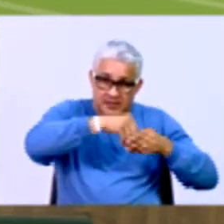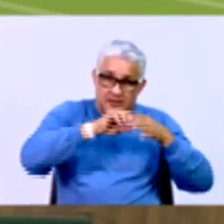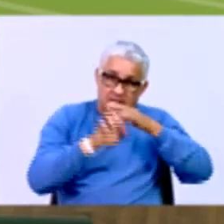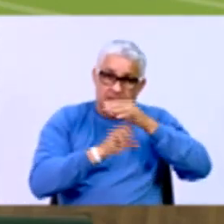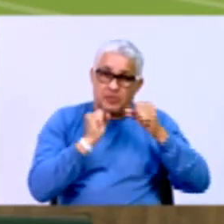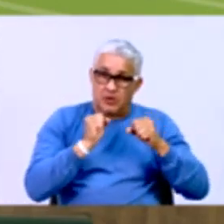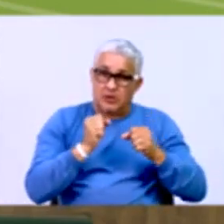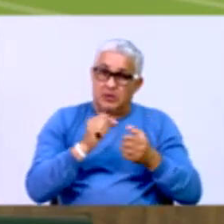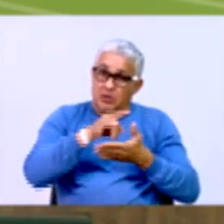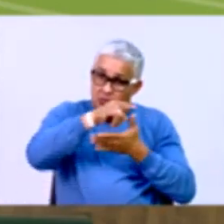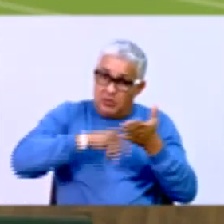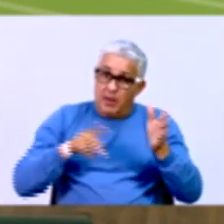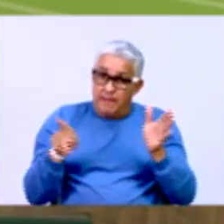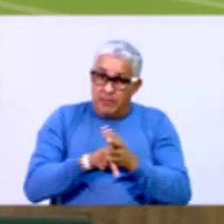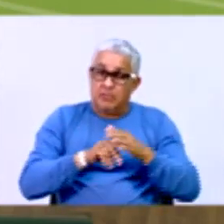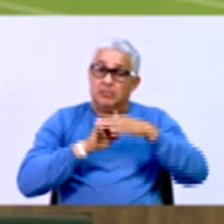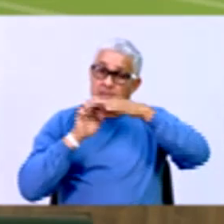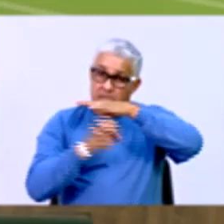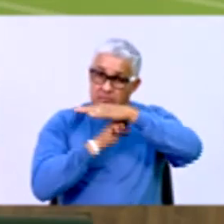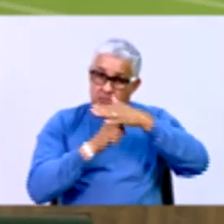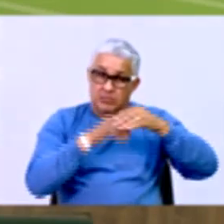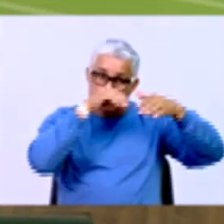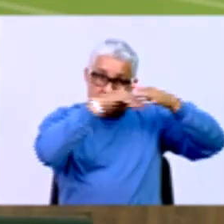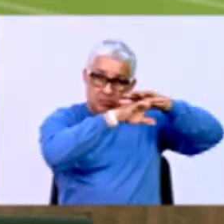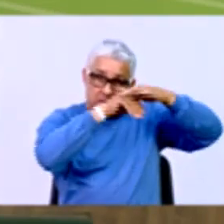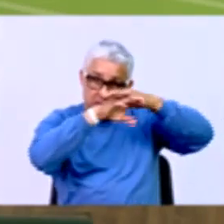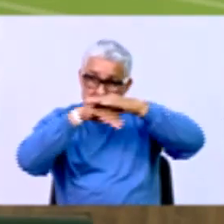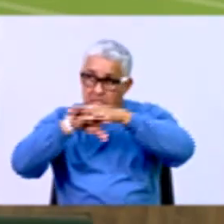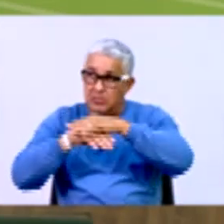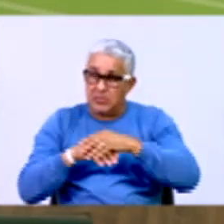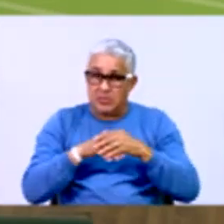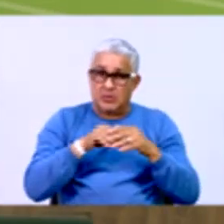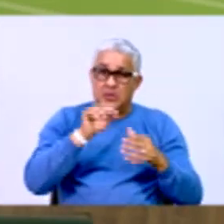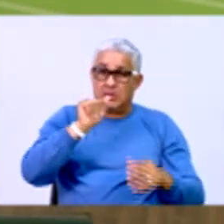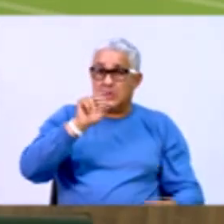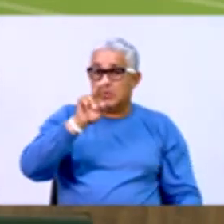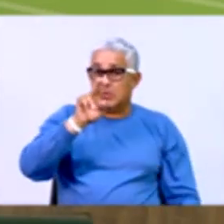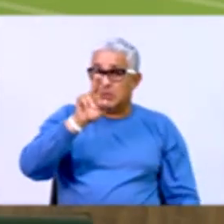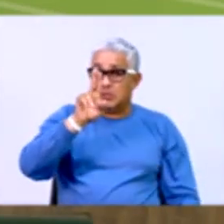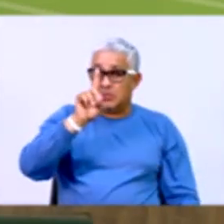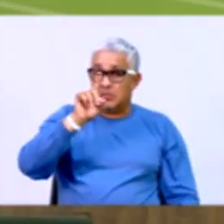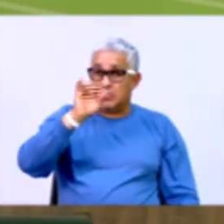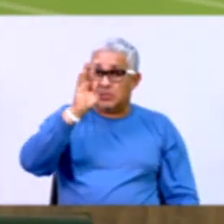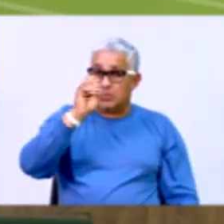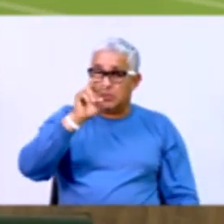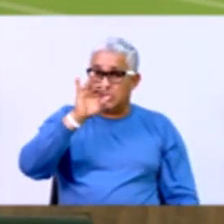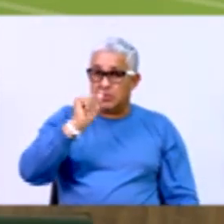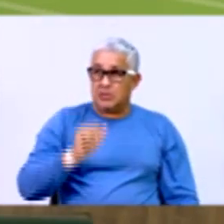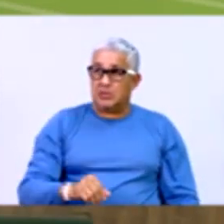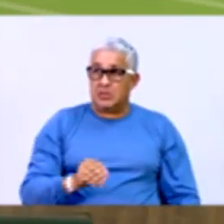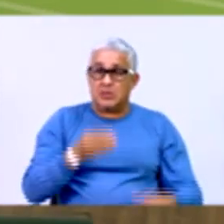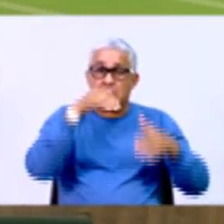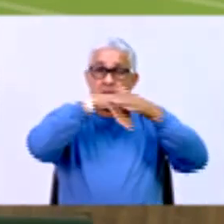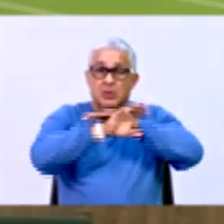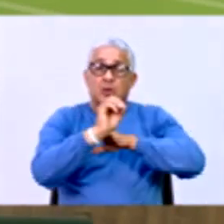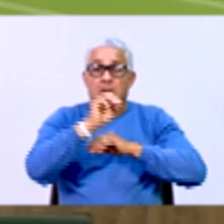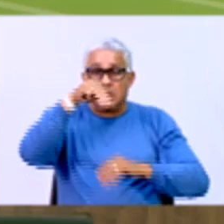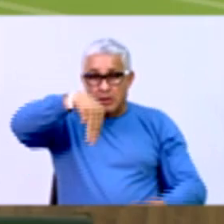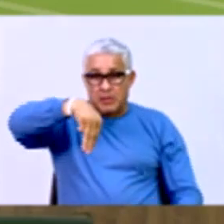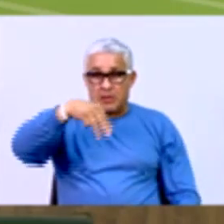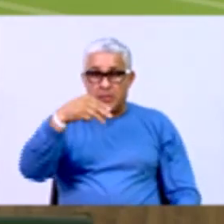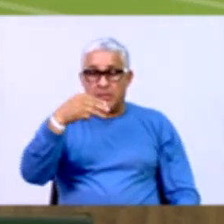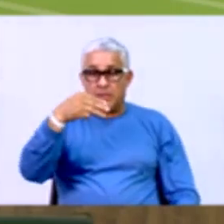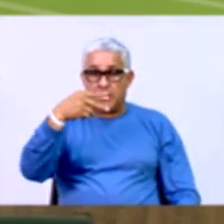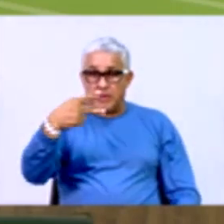armazenar documentos da empresa, relacionados à empresa. E na auditoria foi verificado que o pessoal está armazenando MP3. Olha só.